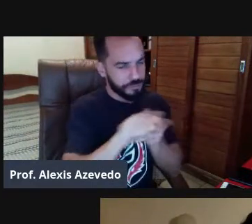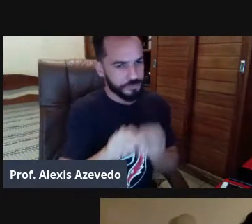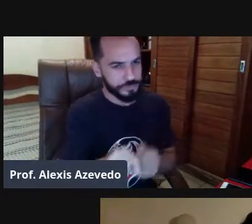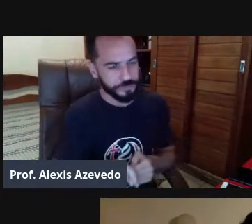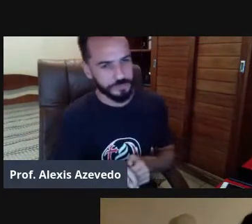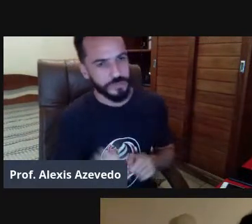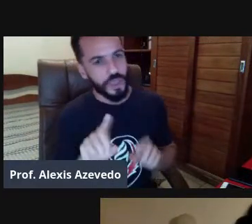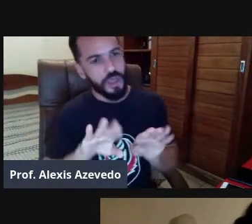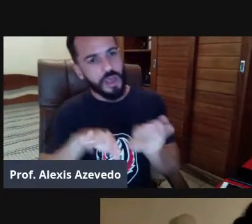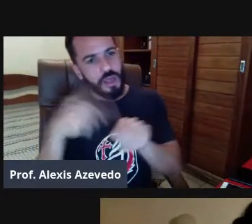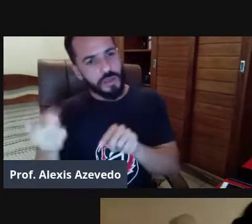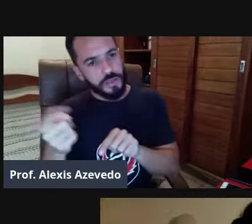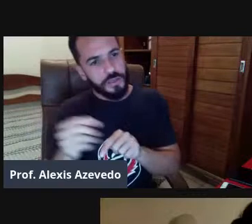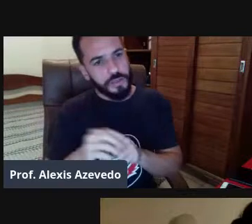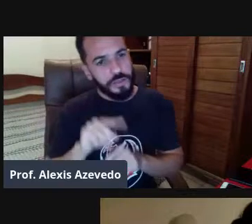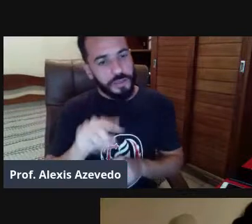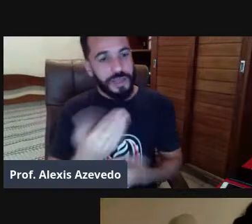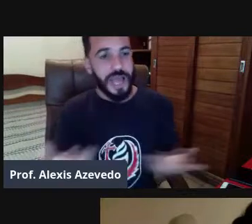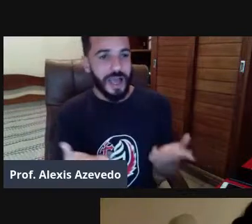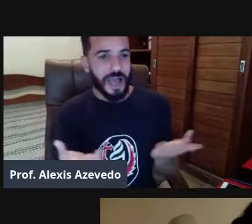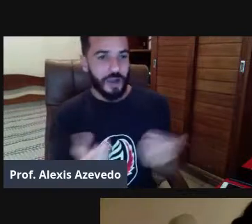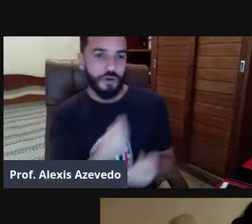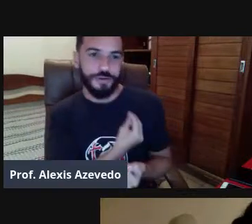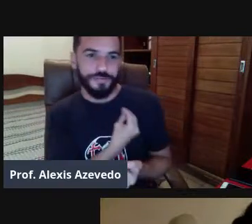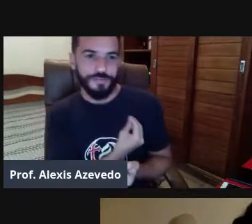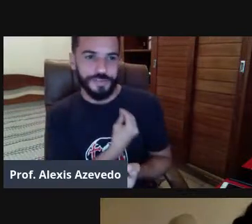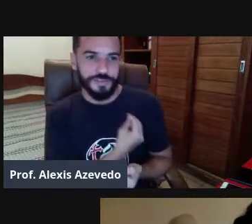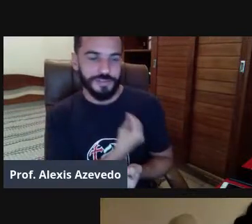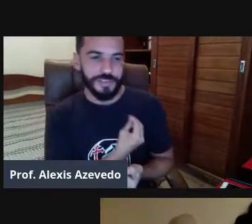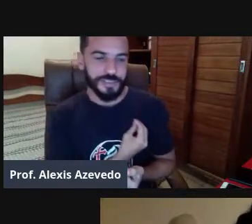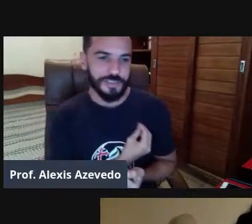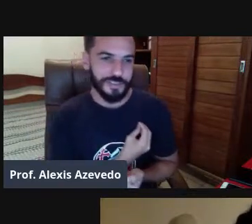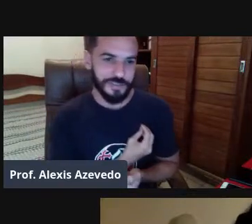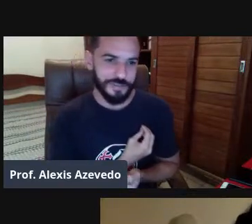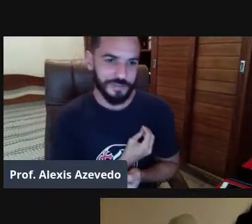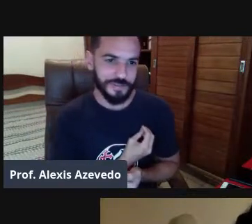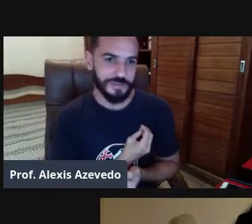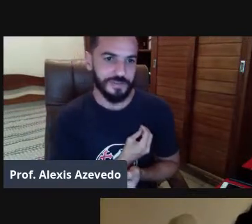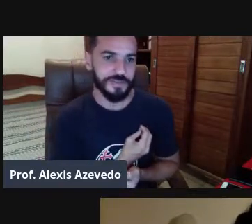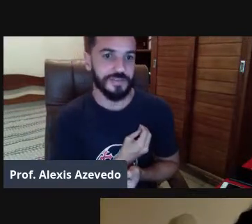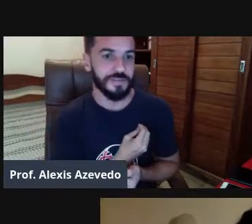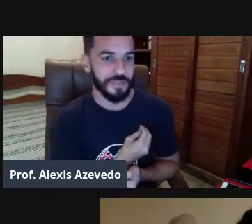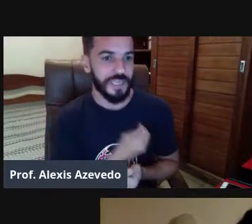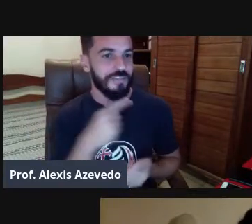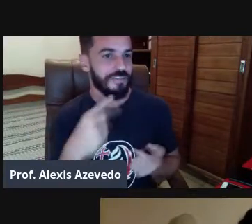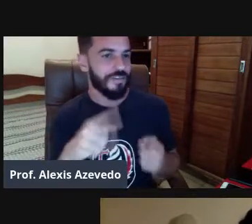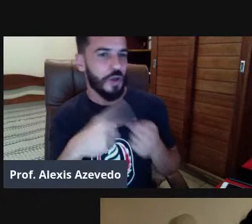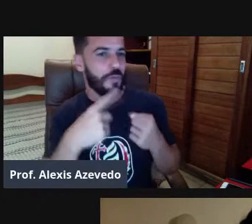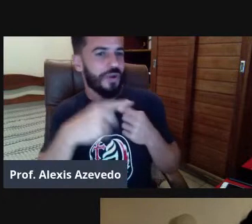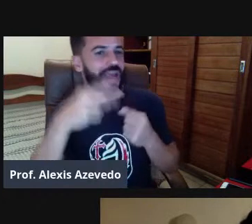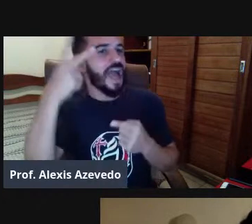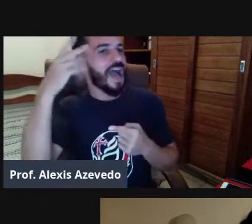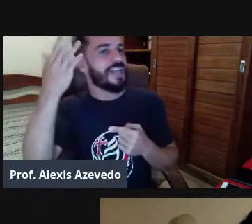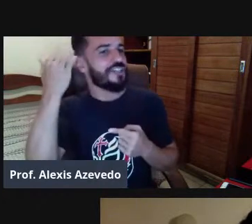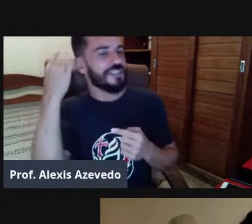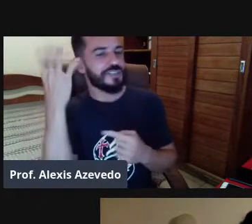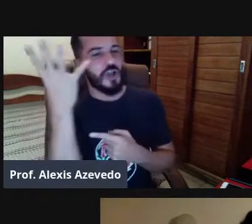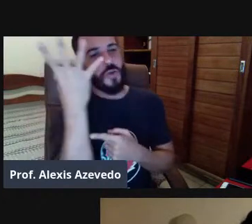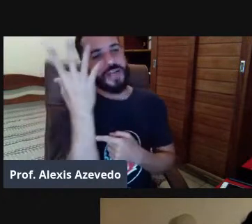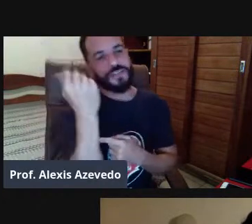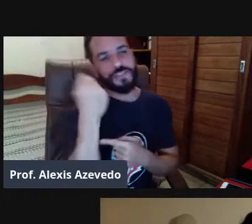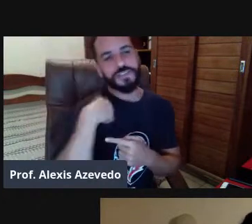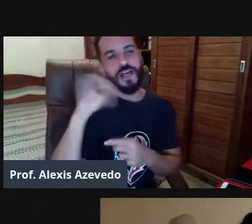a gente vive numa época, né, que esse mito do artista romântico, ele não